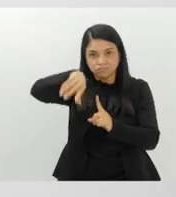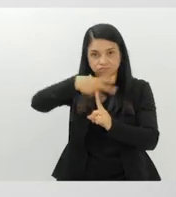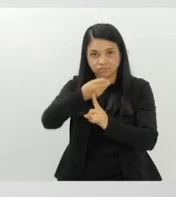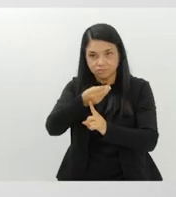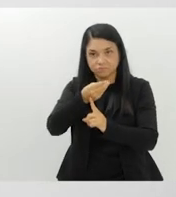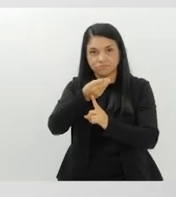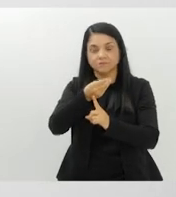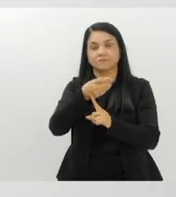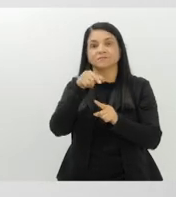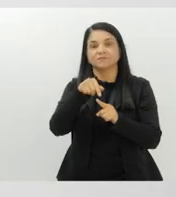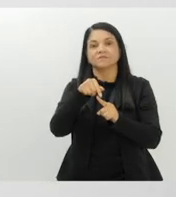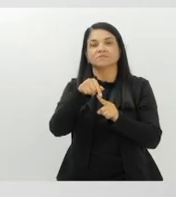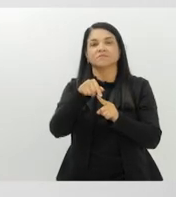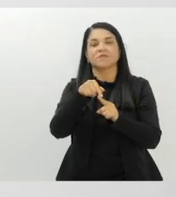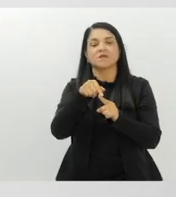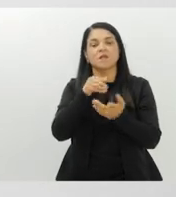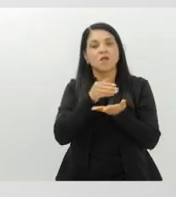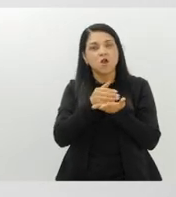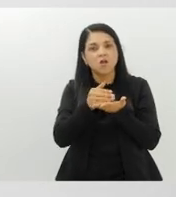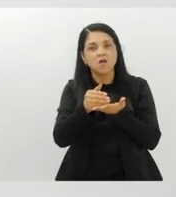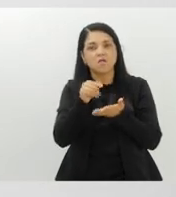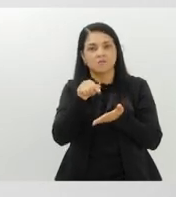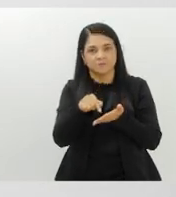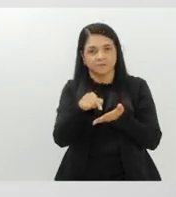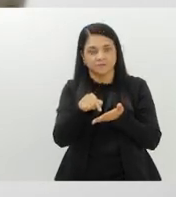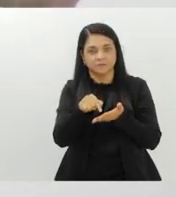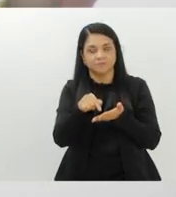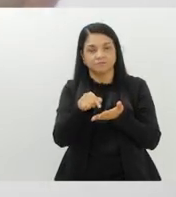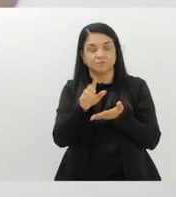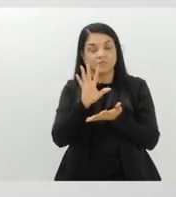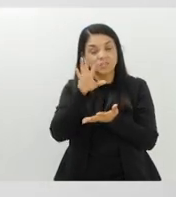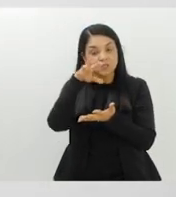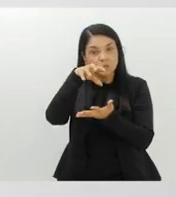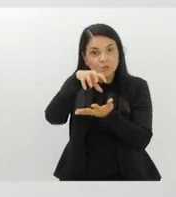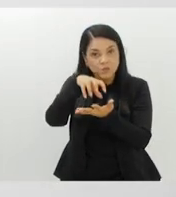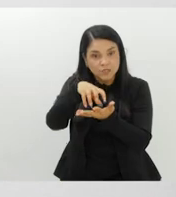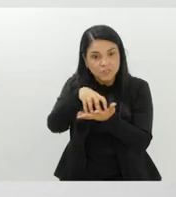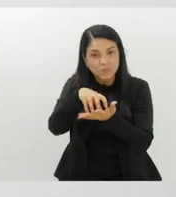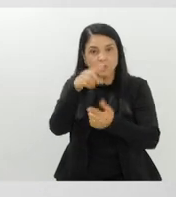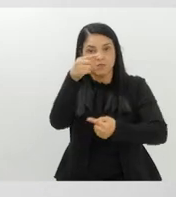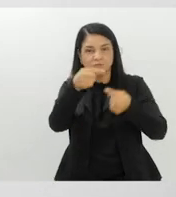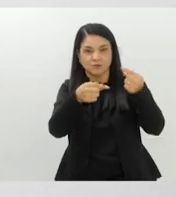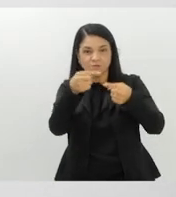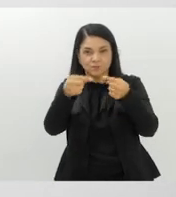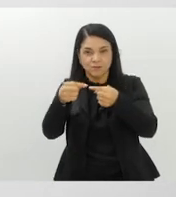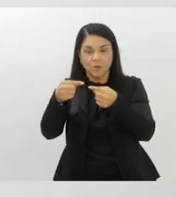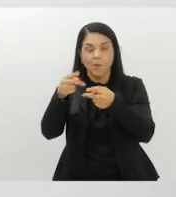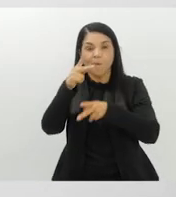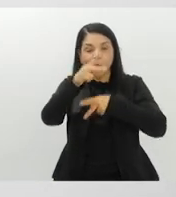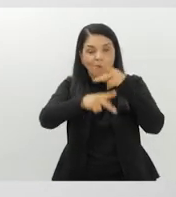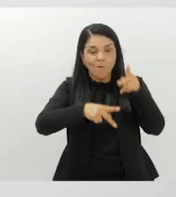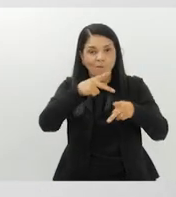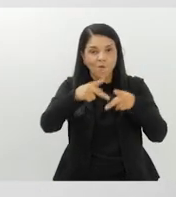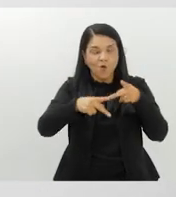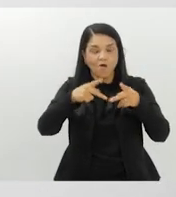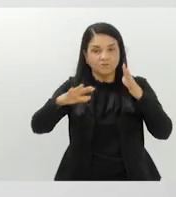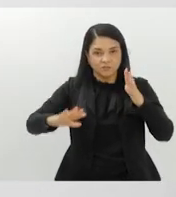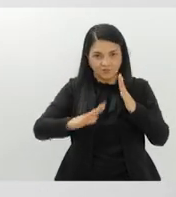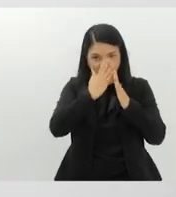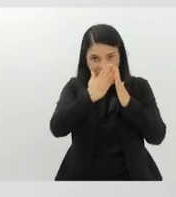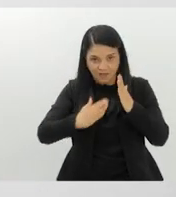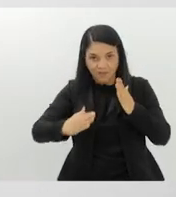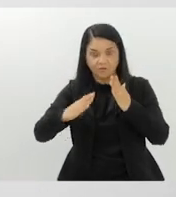do momento que ela é colocada no centro das discussões para os povos de terreiro e povos